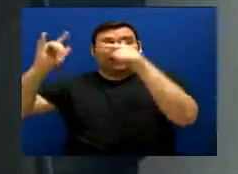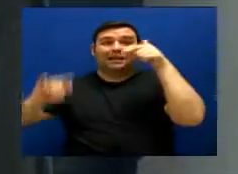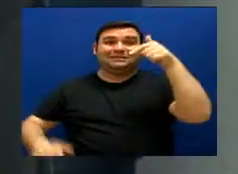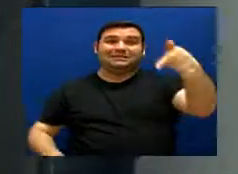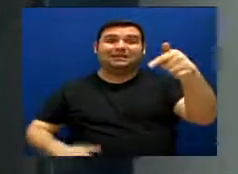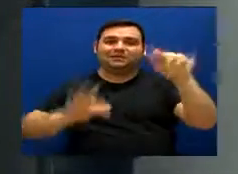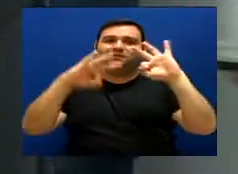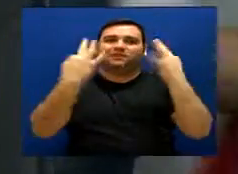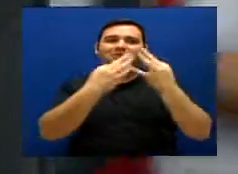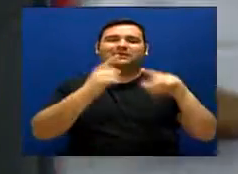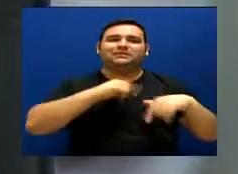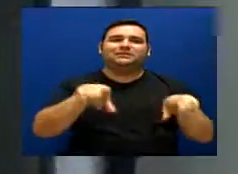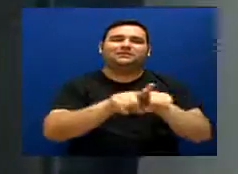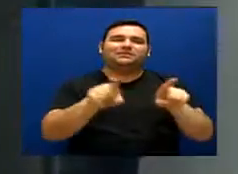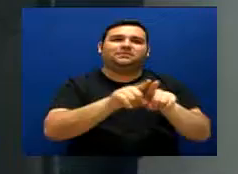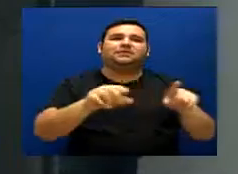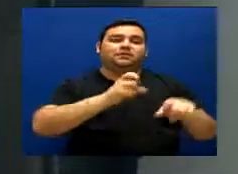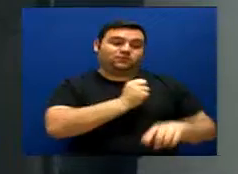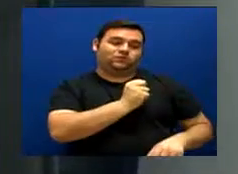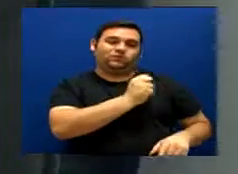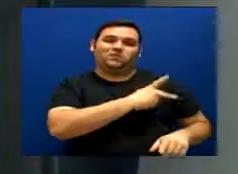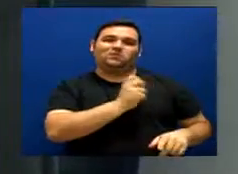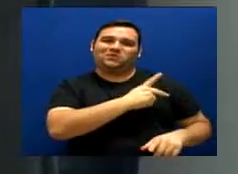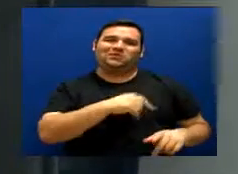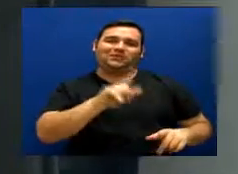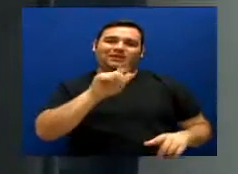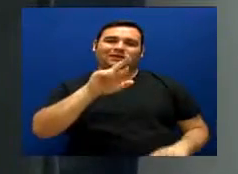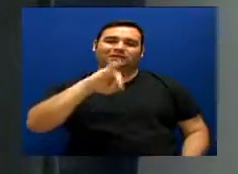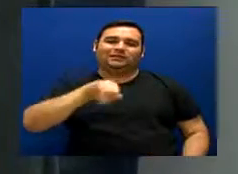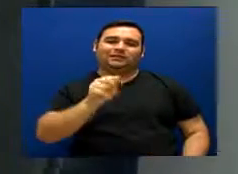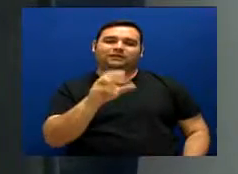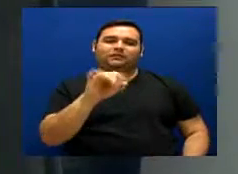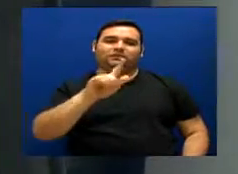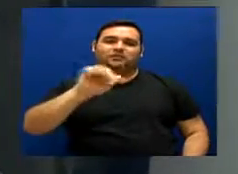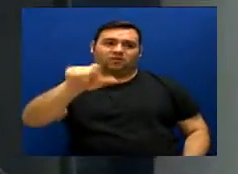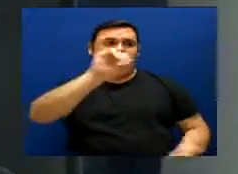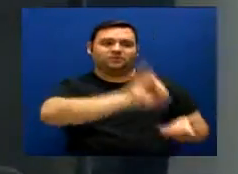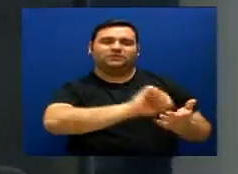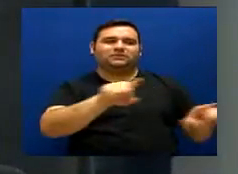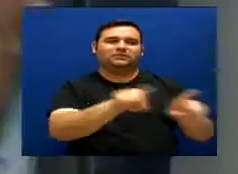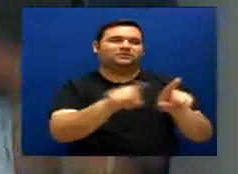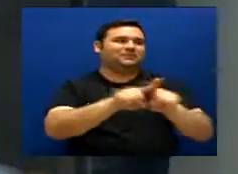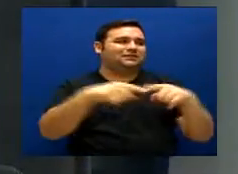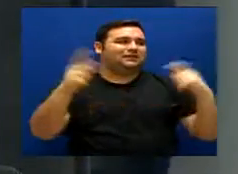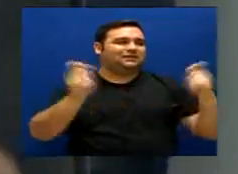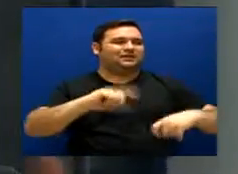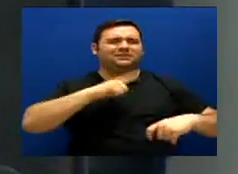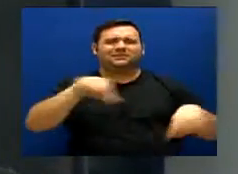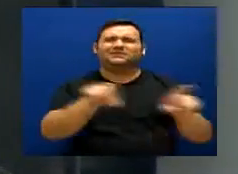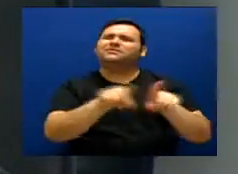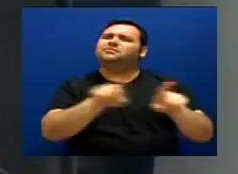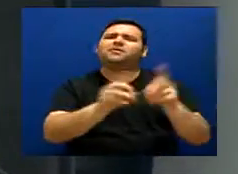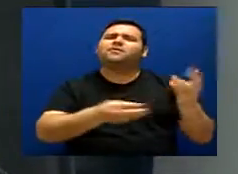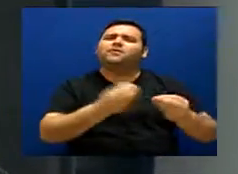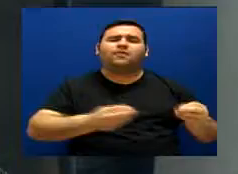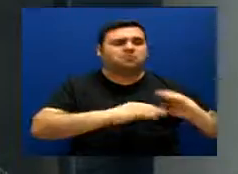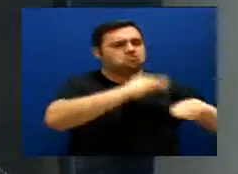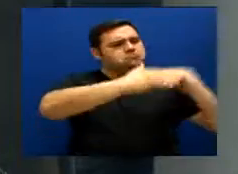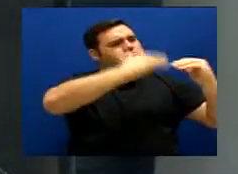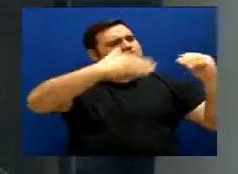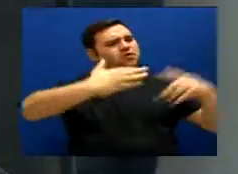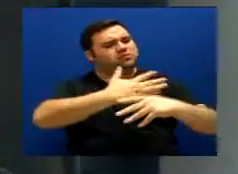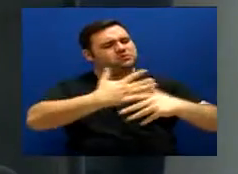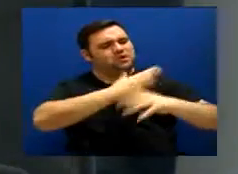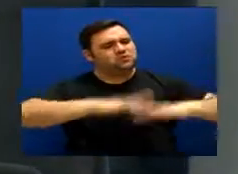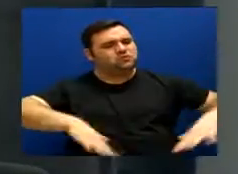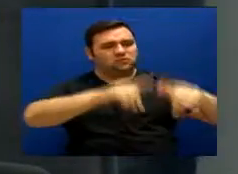pela família, bem como o Shopping Granja Olga, que é um centro comercial, trazendo encantamento e desenvolvimento para a região